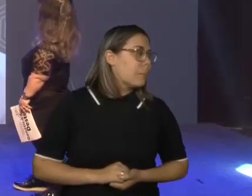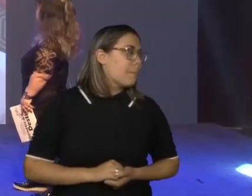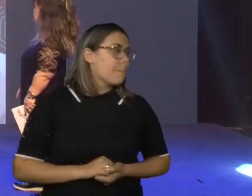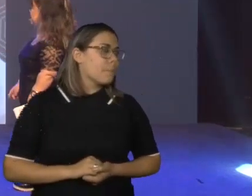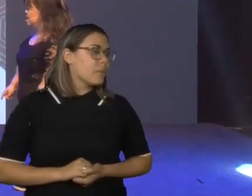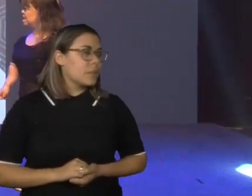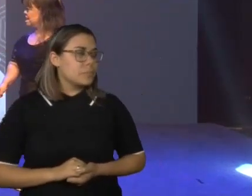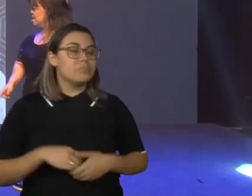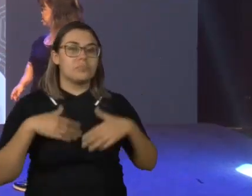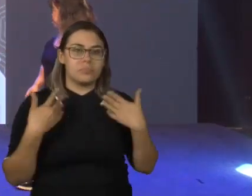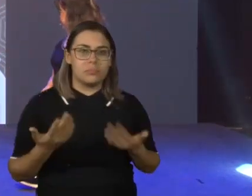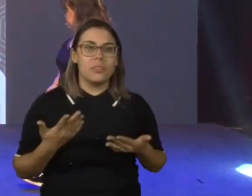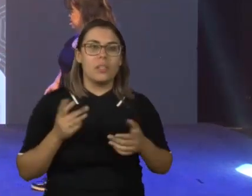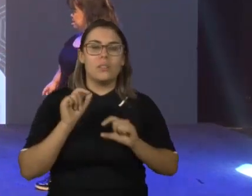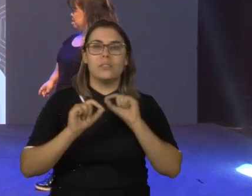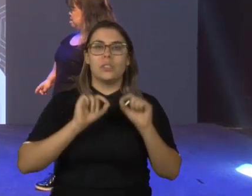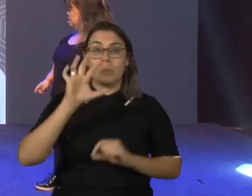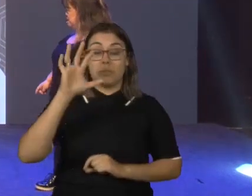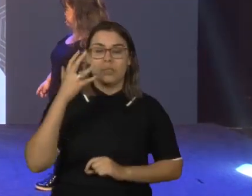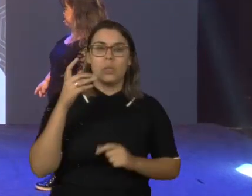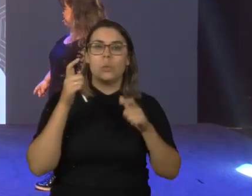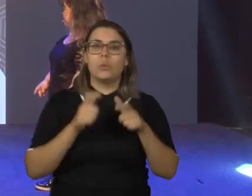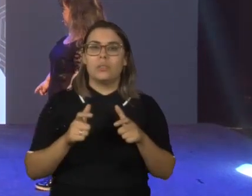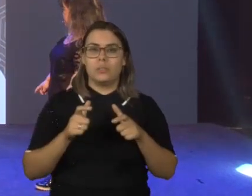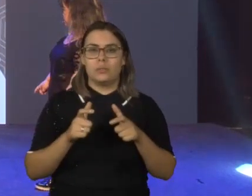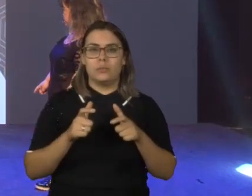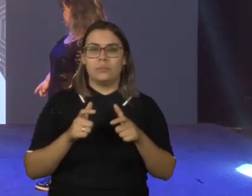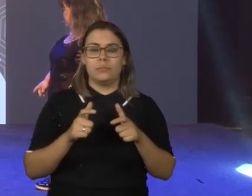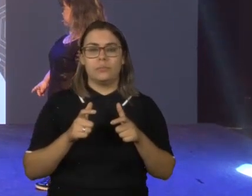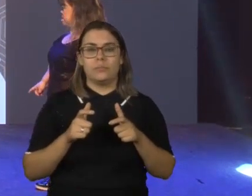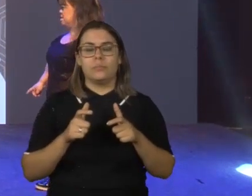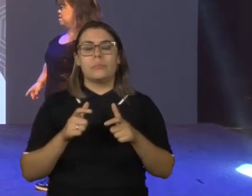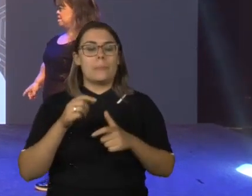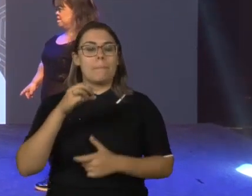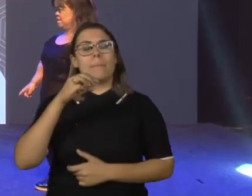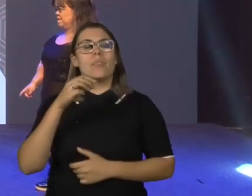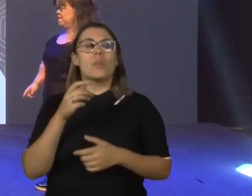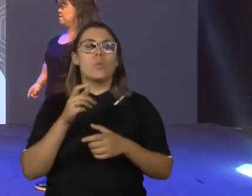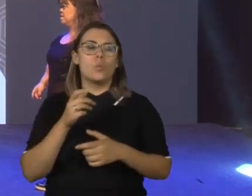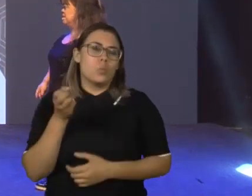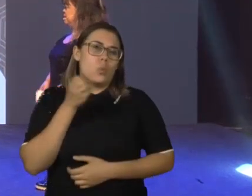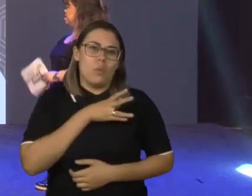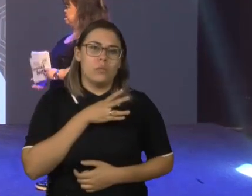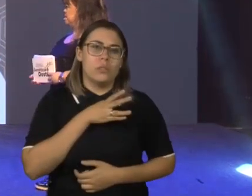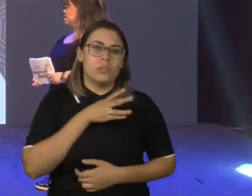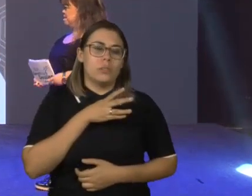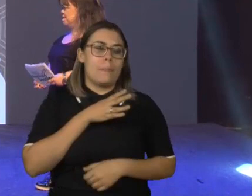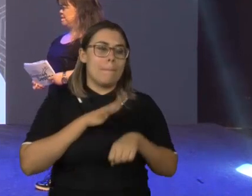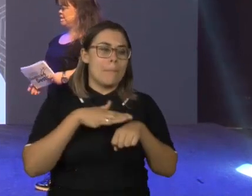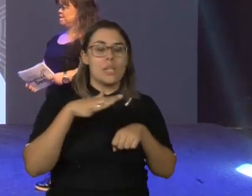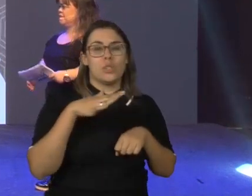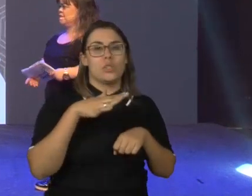A Expedição 21 vai acontecer o ano que vem, em março de 2021, com uma nova turma, mais